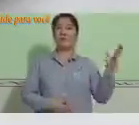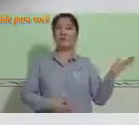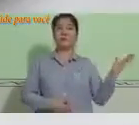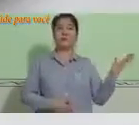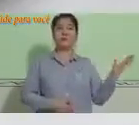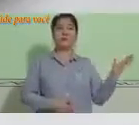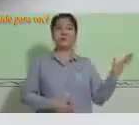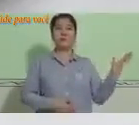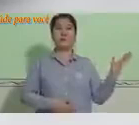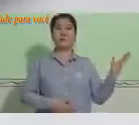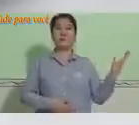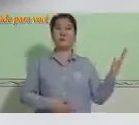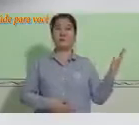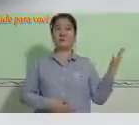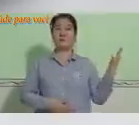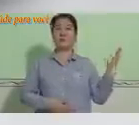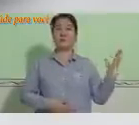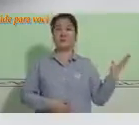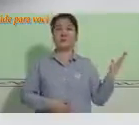leite mais facilmente.